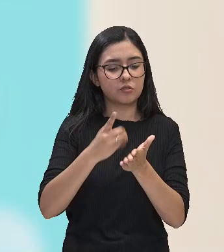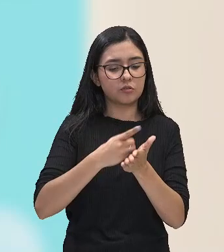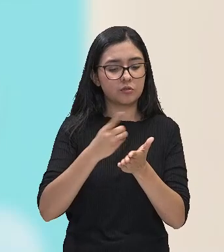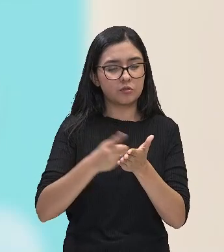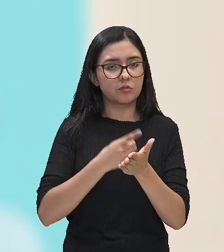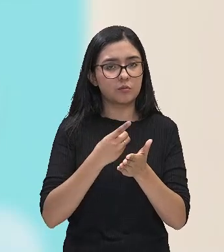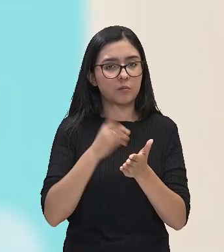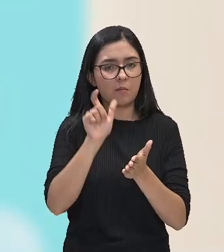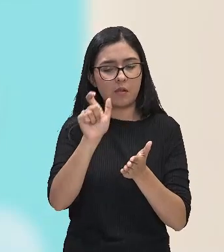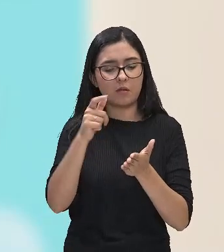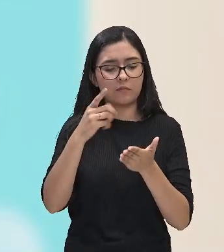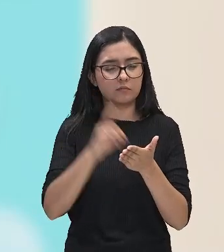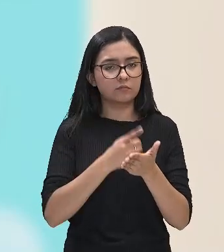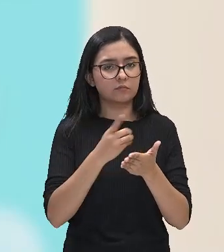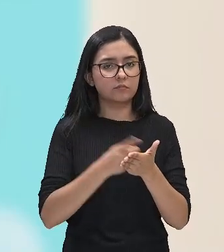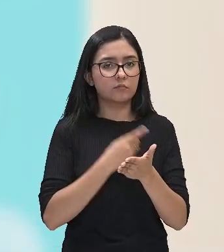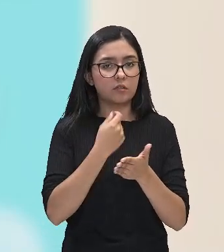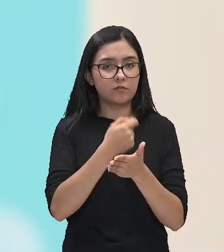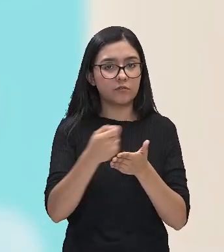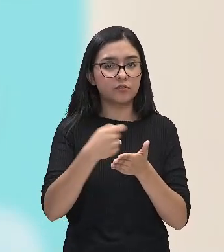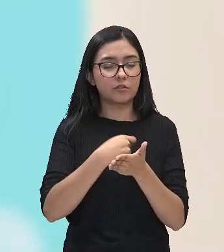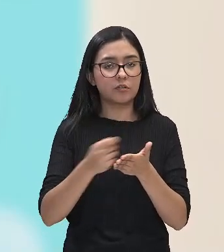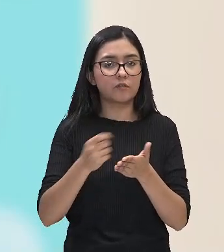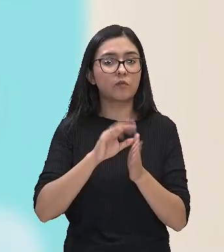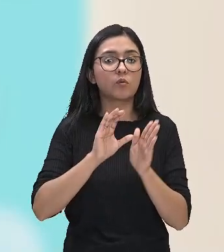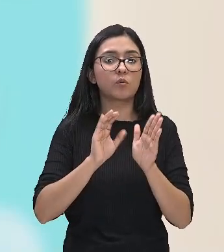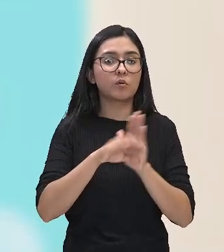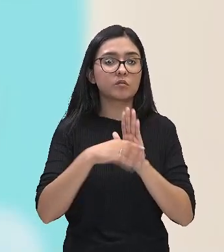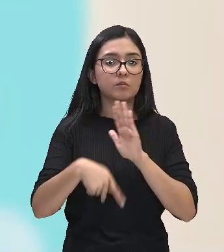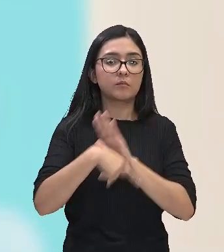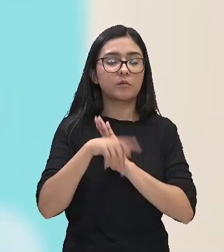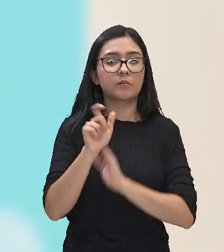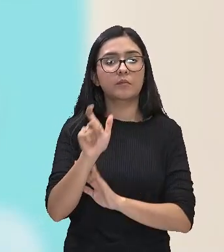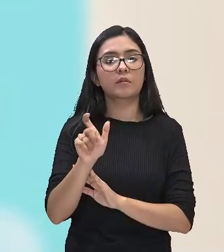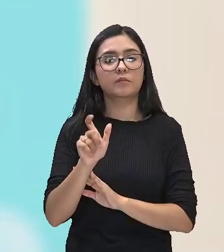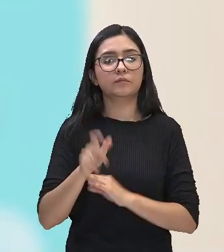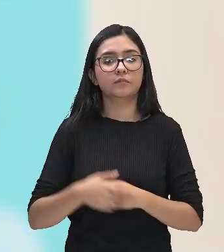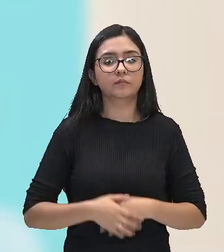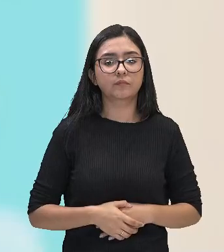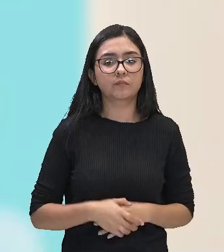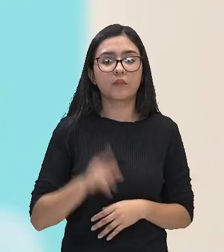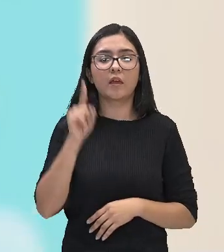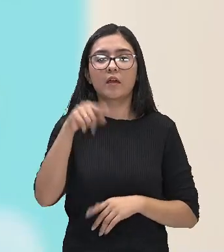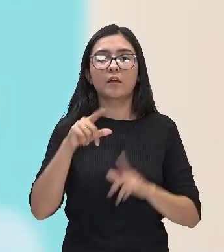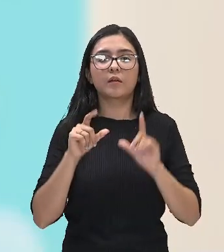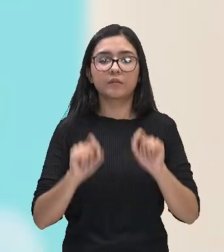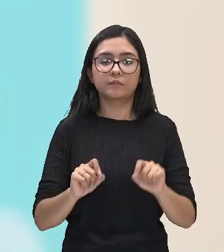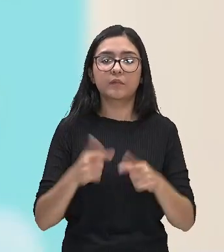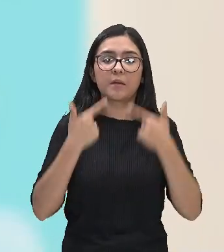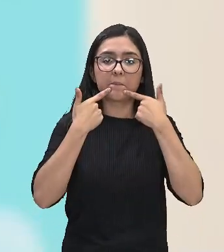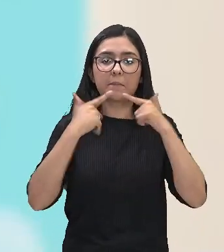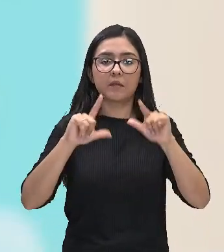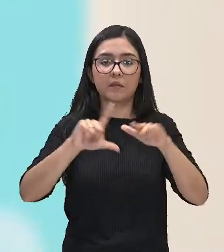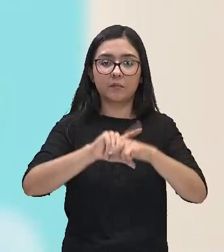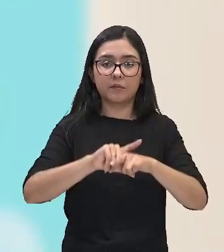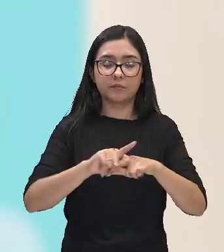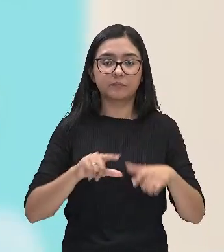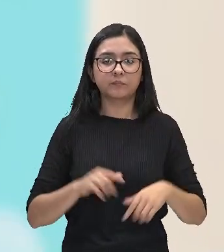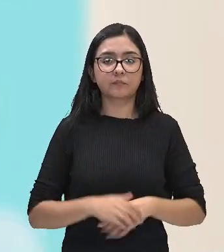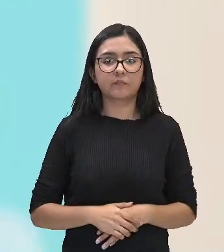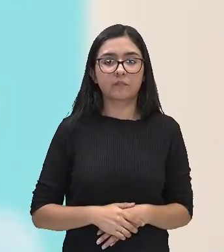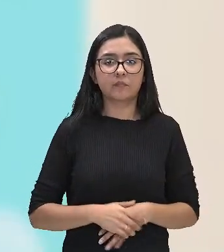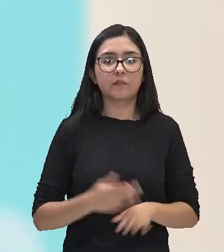uma palavra e você vai escrever o conceito dessa palavra, você está usando a metalinguagem, porque é